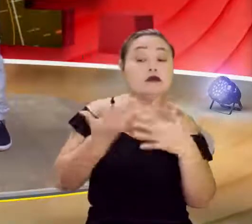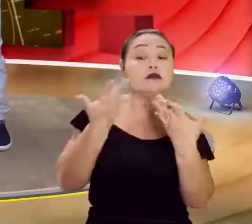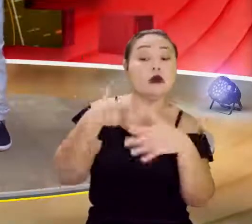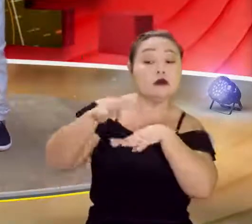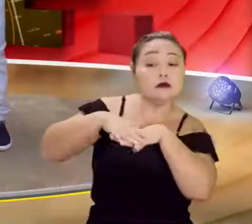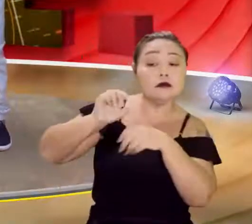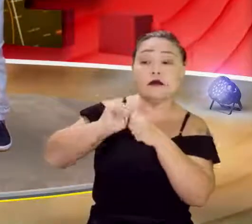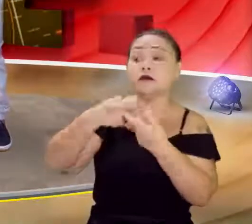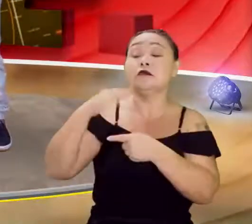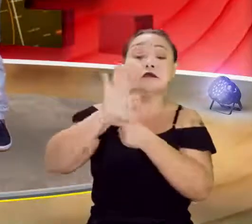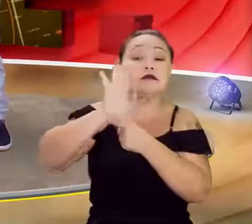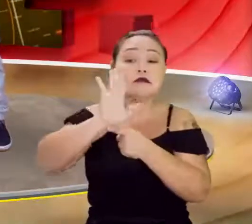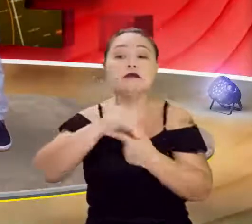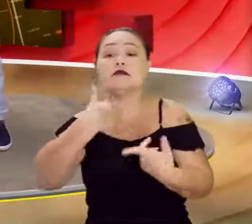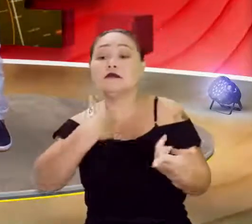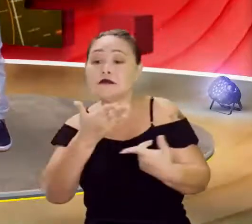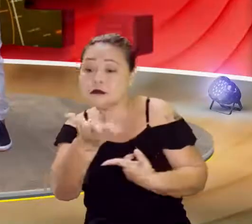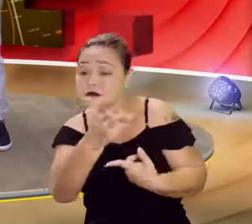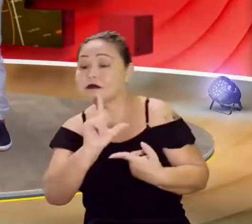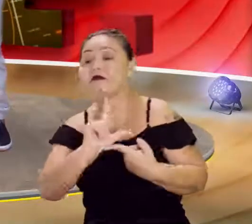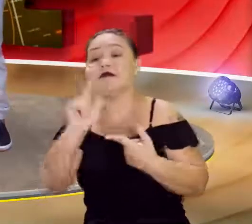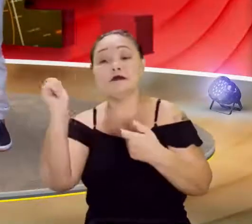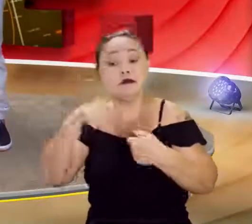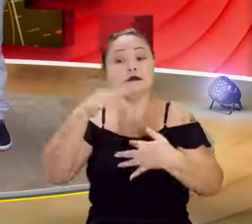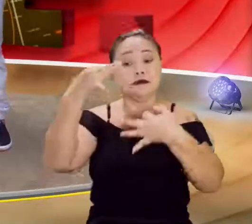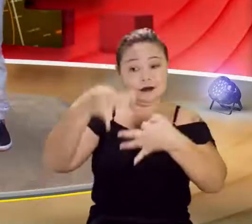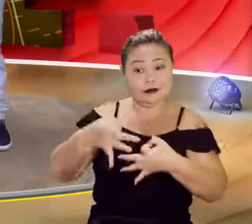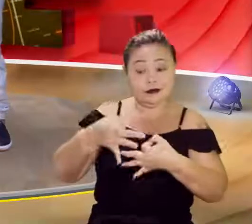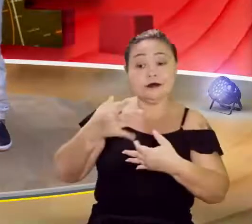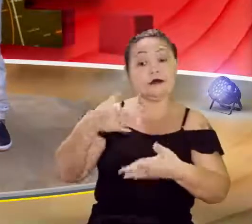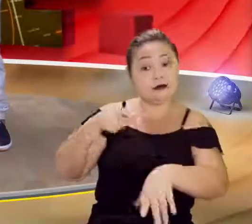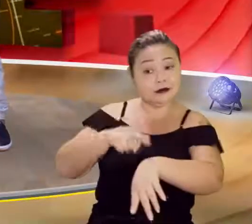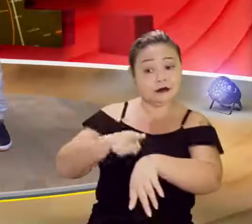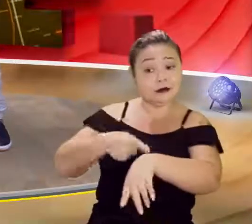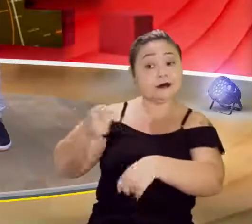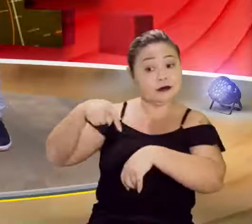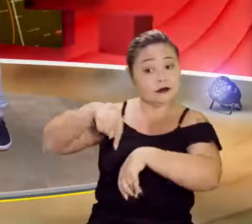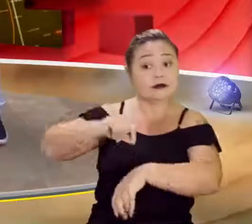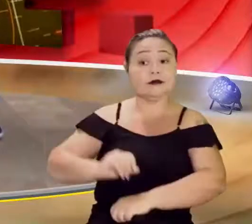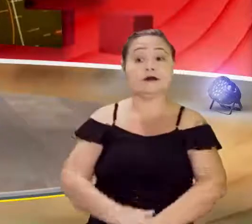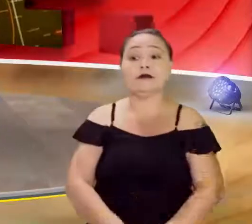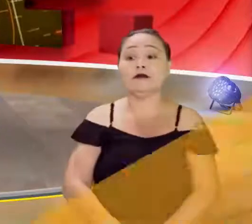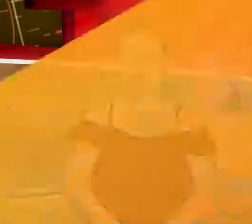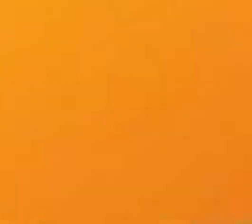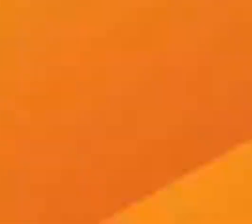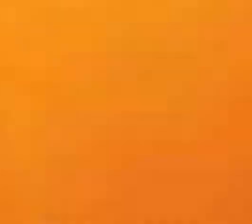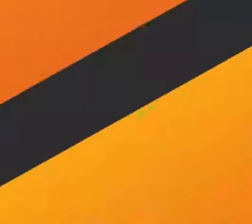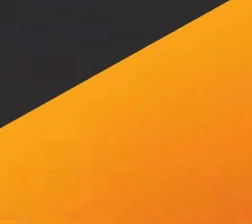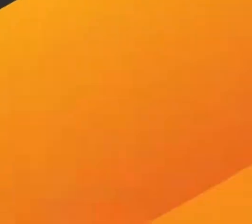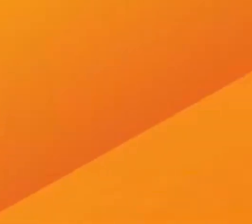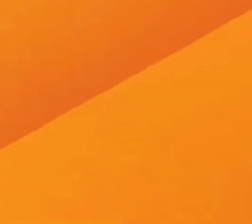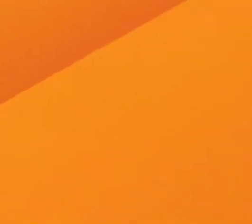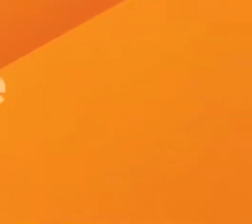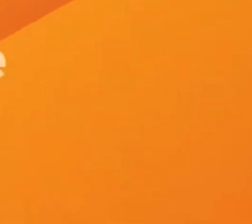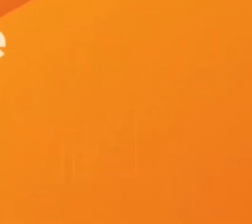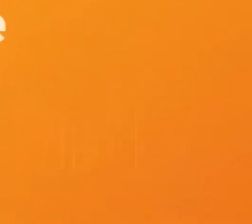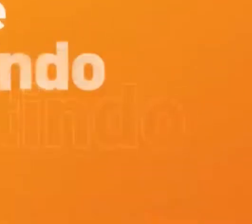ajuda aquele que tem menos, e vamos lá que dá tudo certo. Até já voltamos.